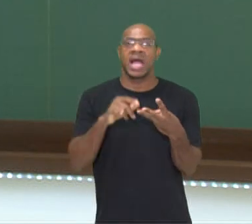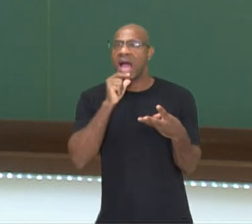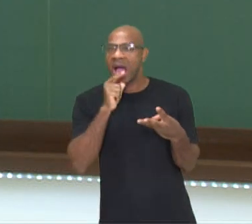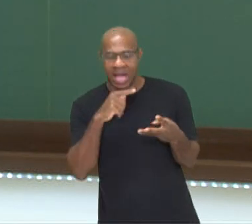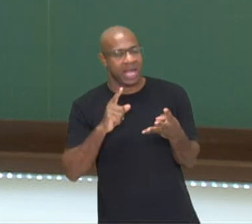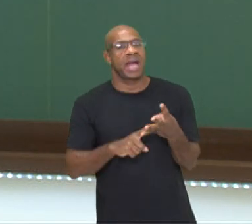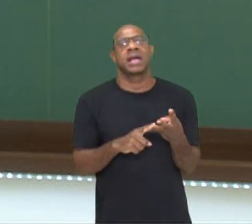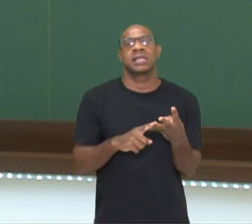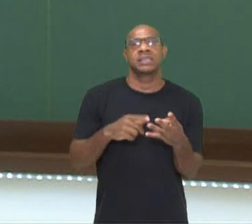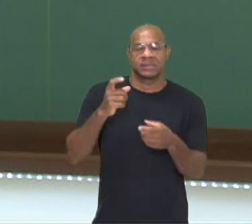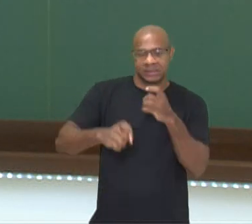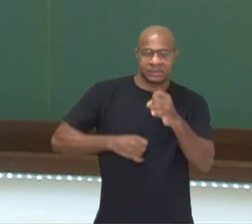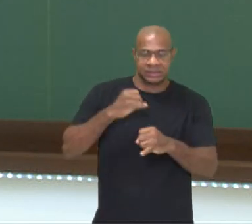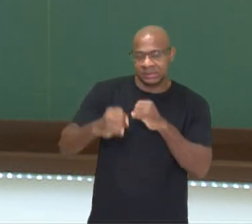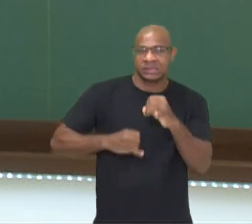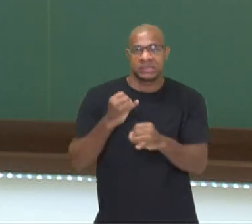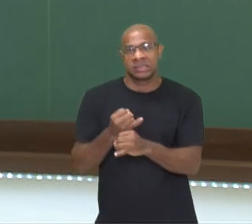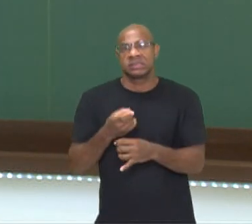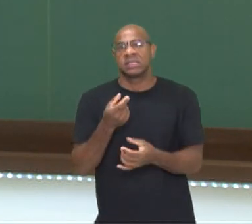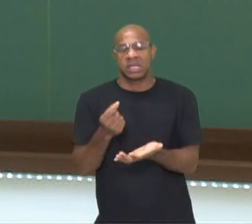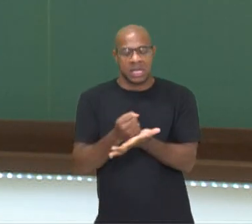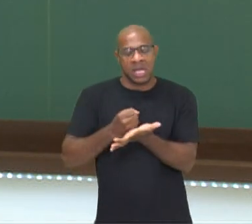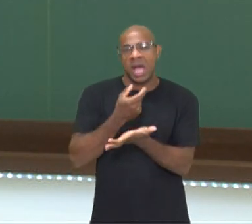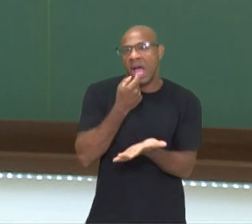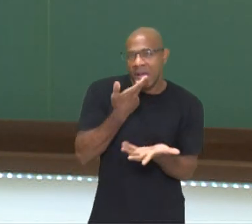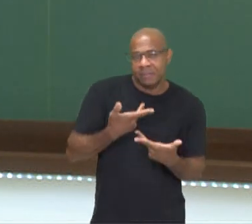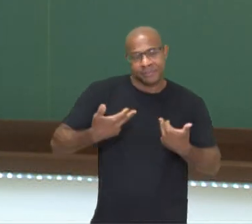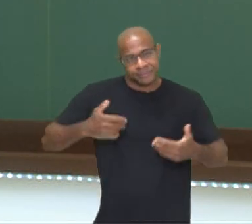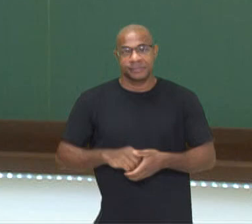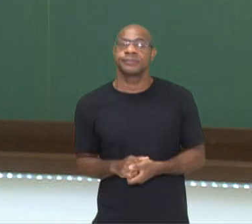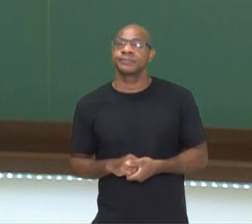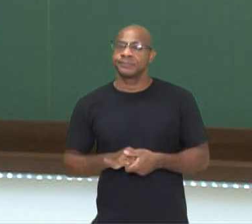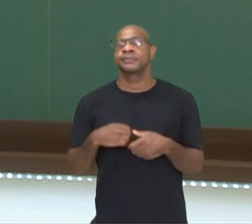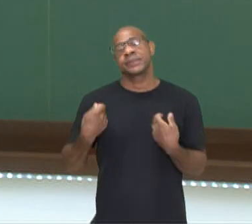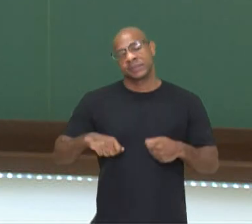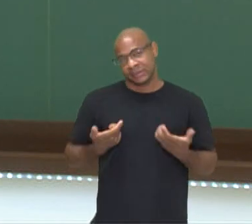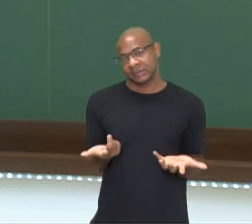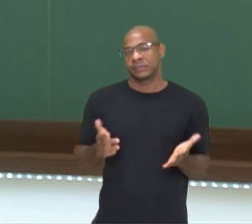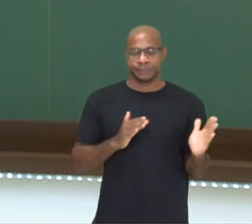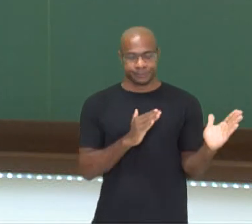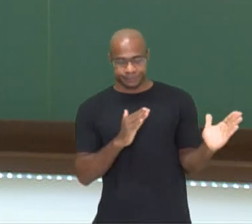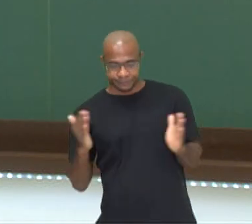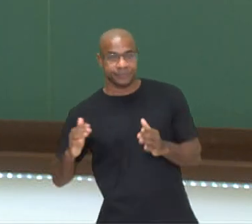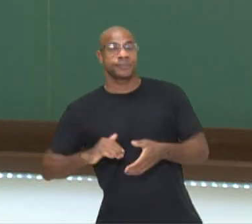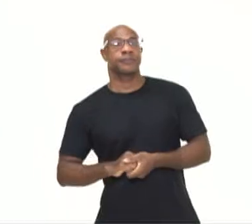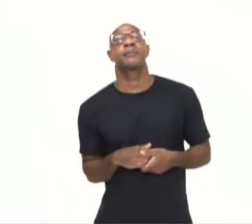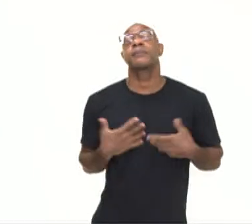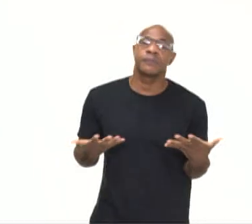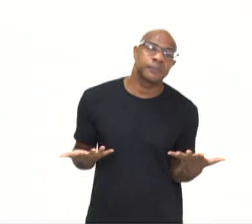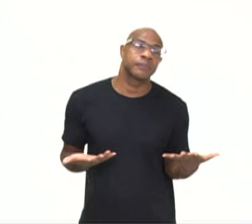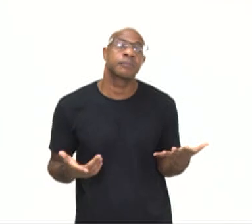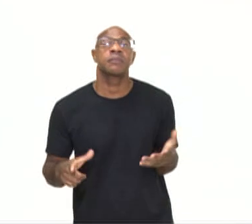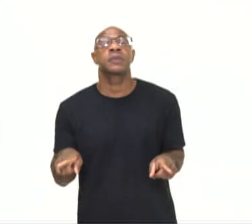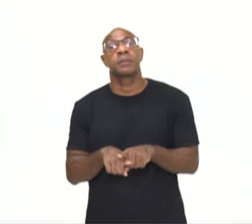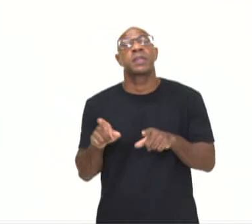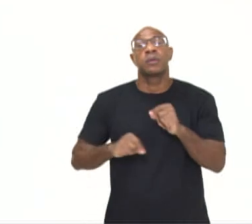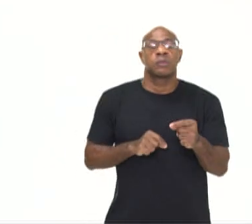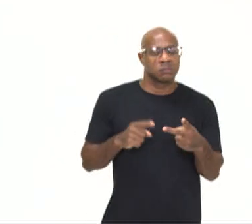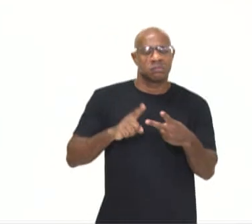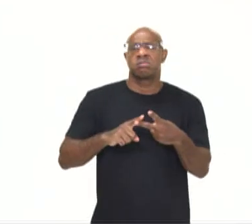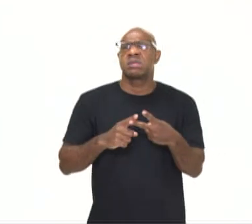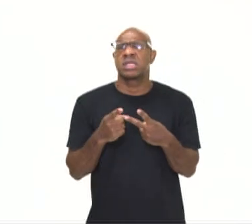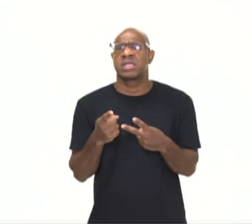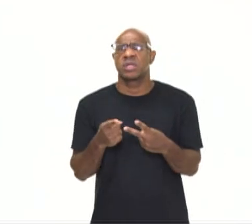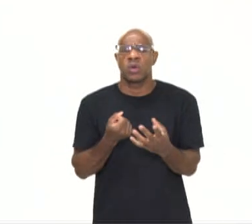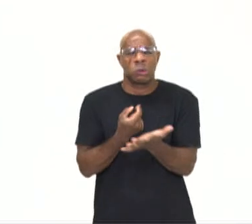água, internet, certo? Esse consumo é um consumo recorrente. Porém, há também consumo que não